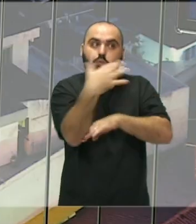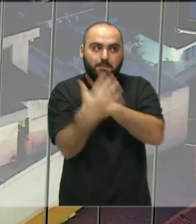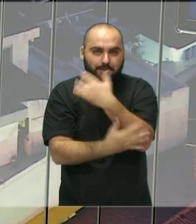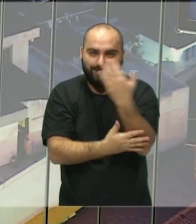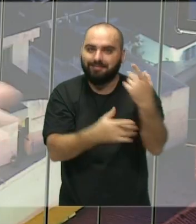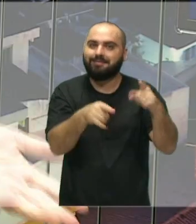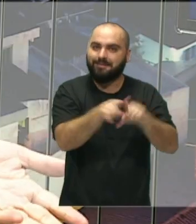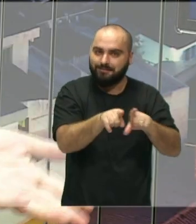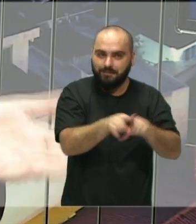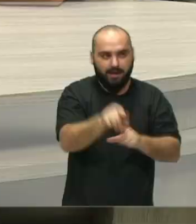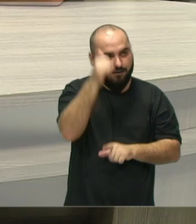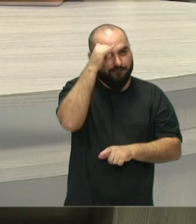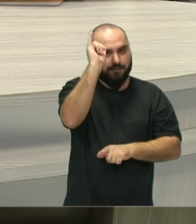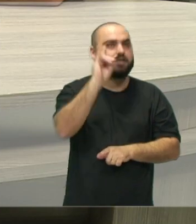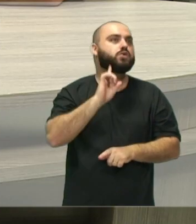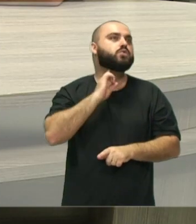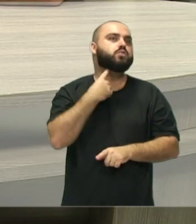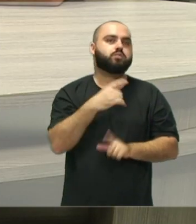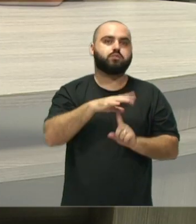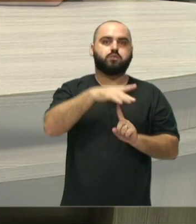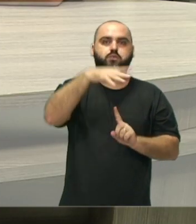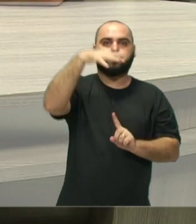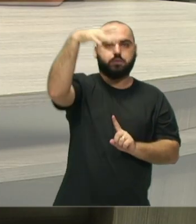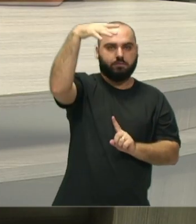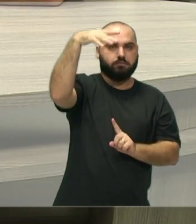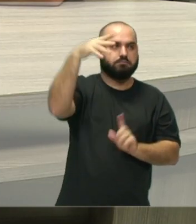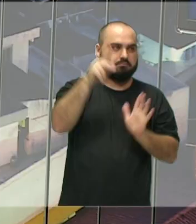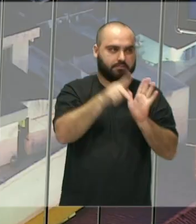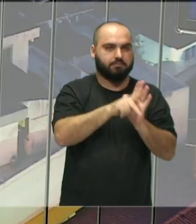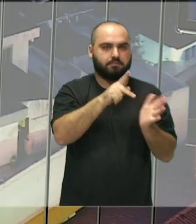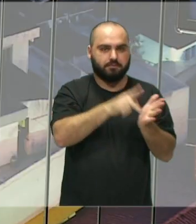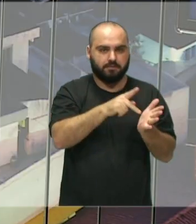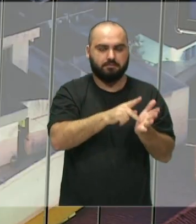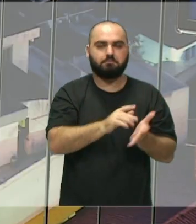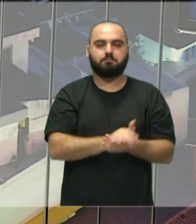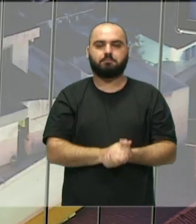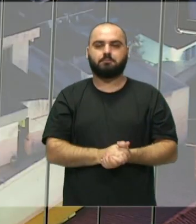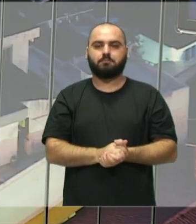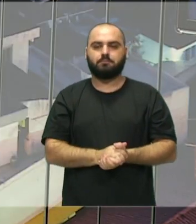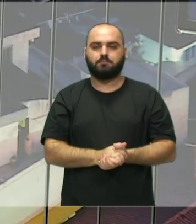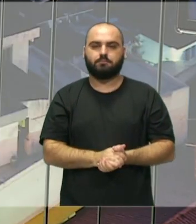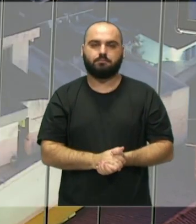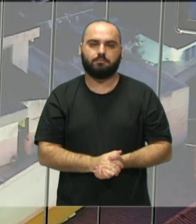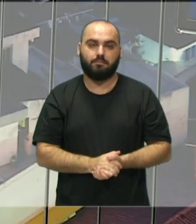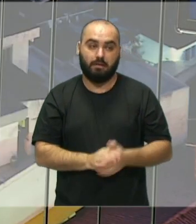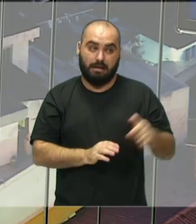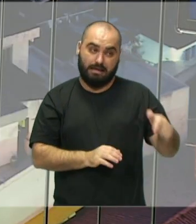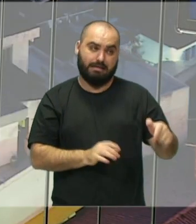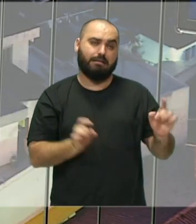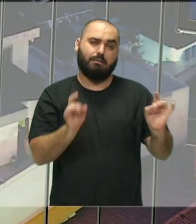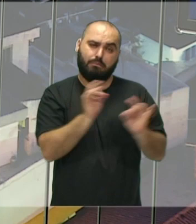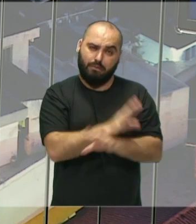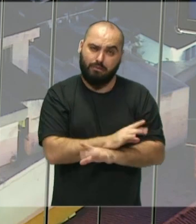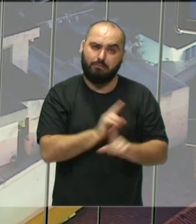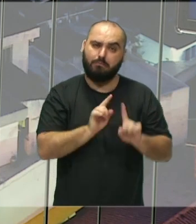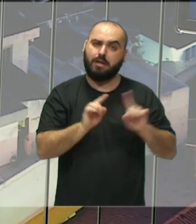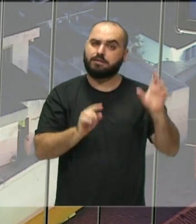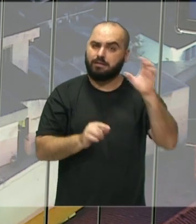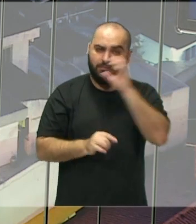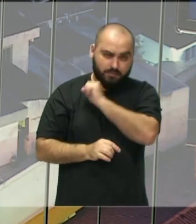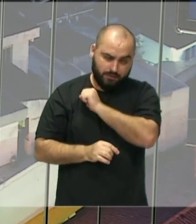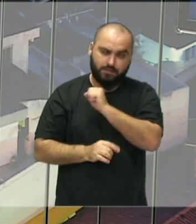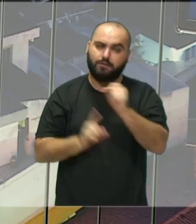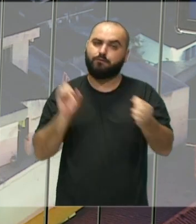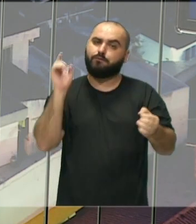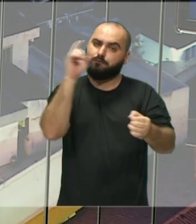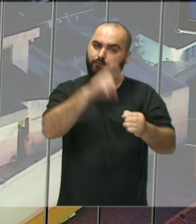toda a poluição que vem dos carros e dos ônibus a diesel, né? É uma pena que agora esse bloco já terminou, mas na